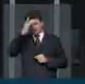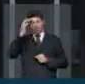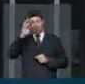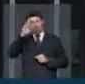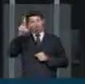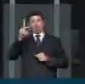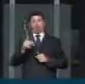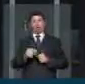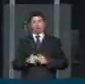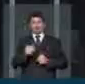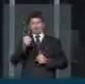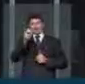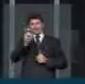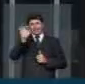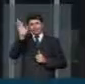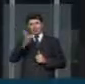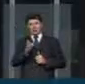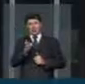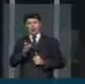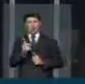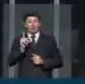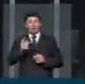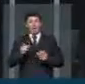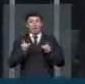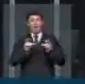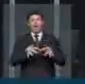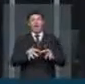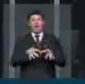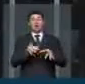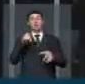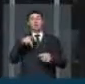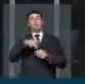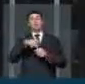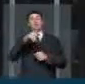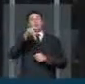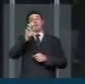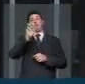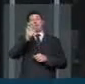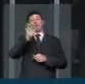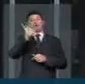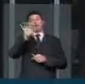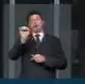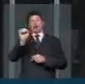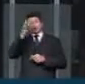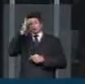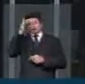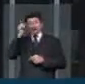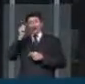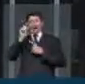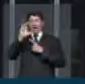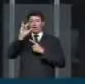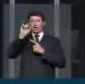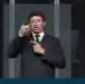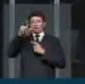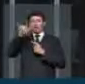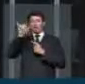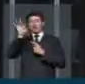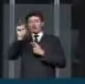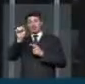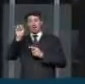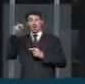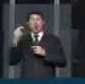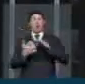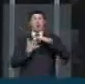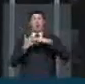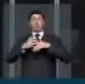enganam. 15%, o resto vai para a Petrobras, para os seus acionistas, ou para as